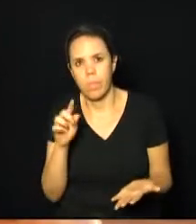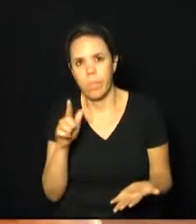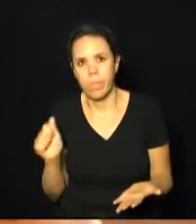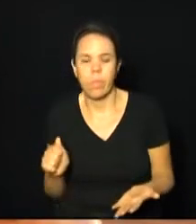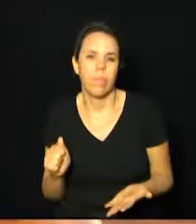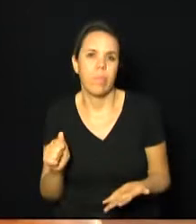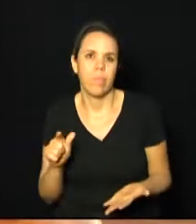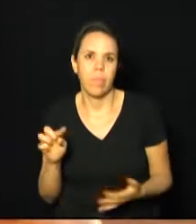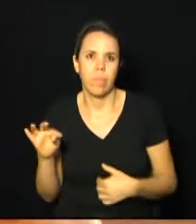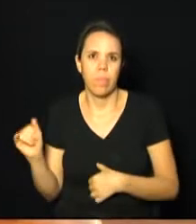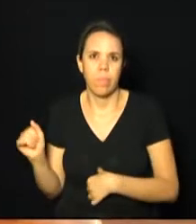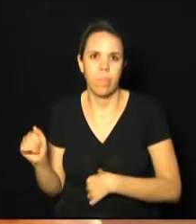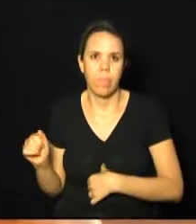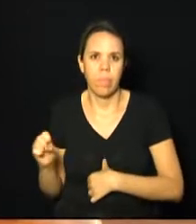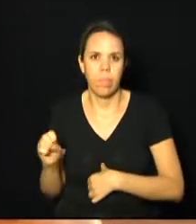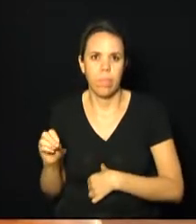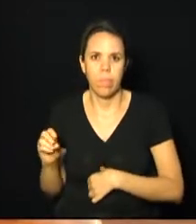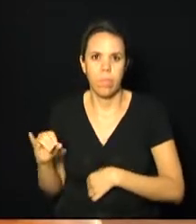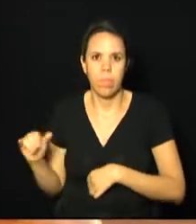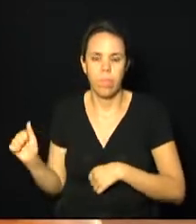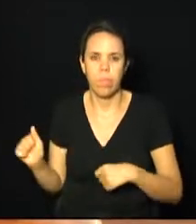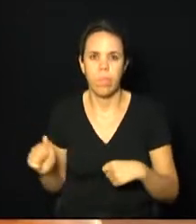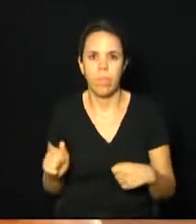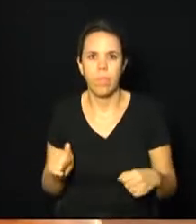Tereza, a Letícia, a Sônia.